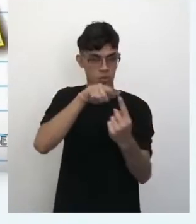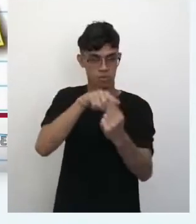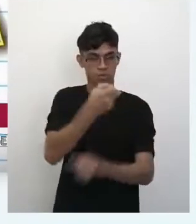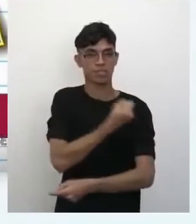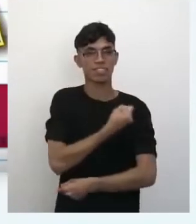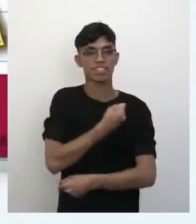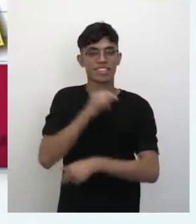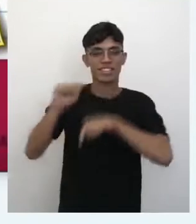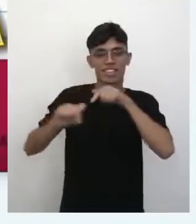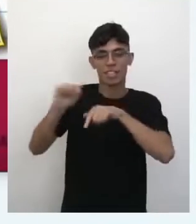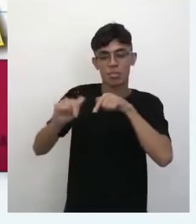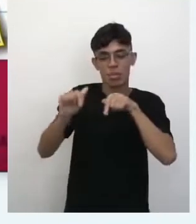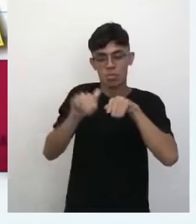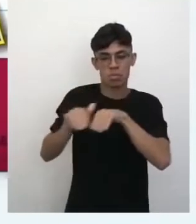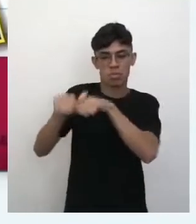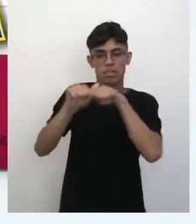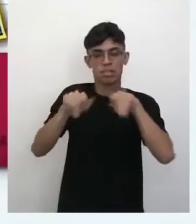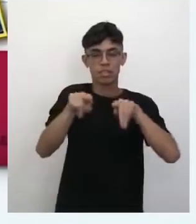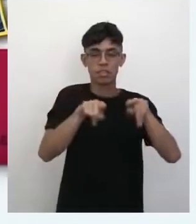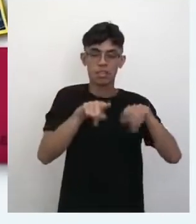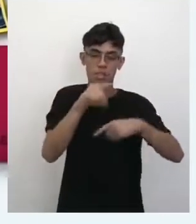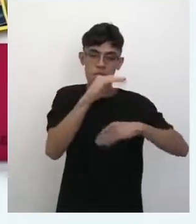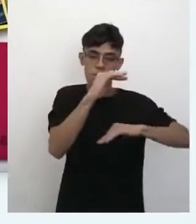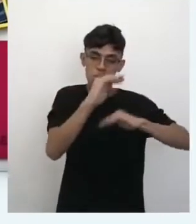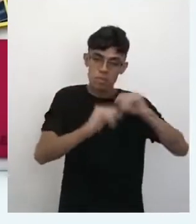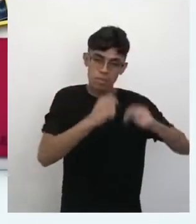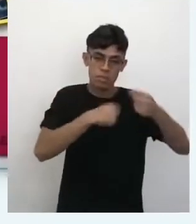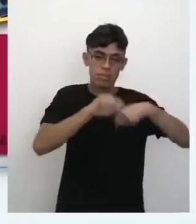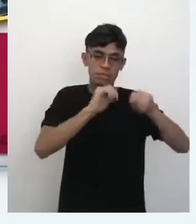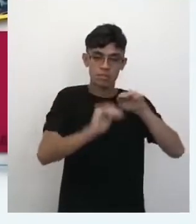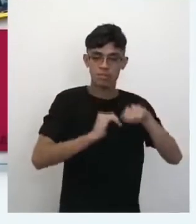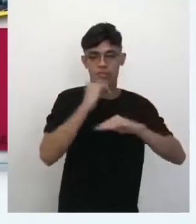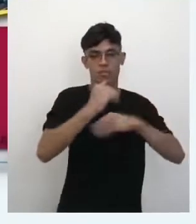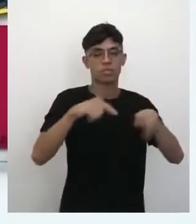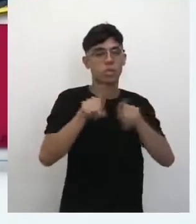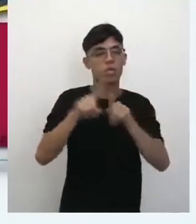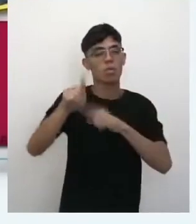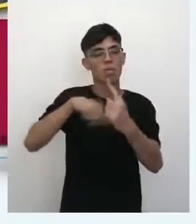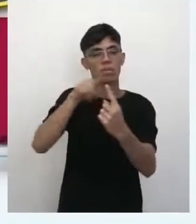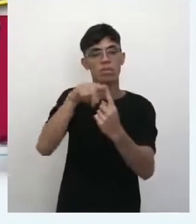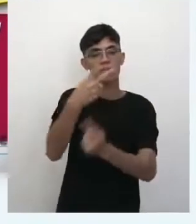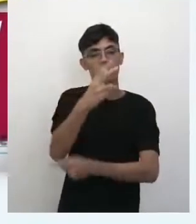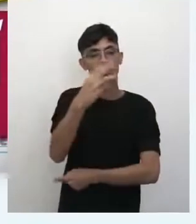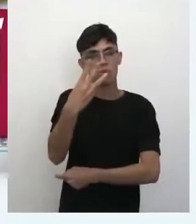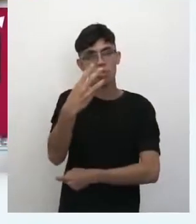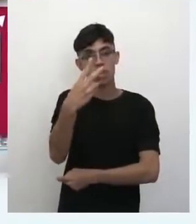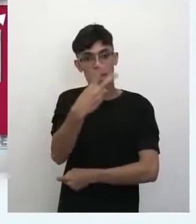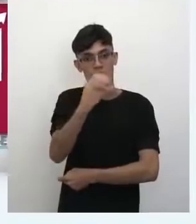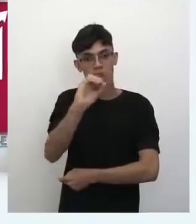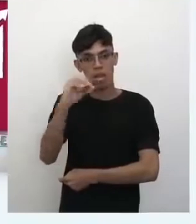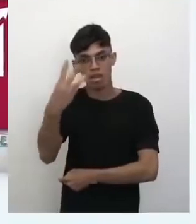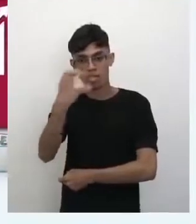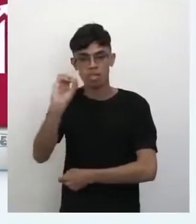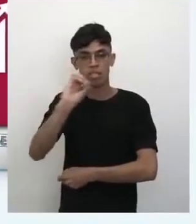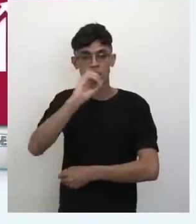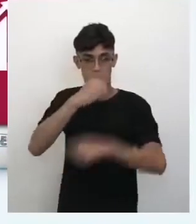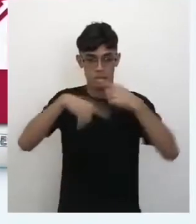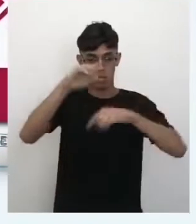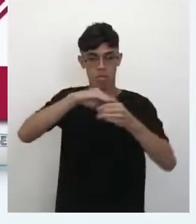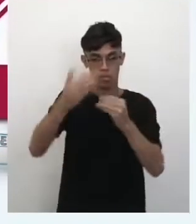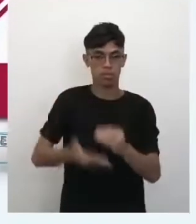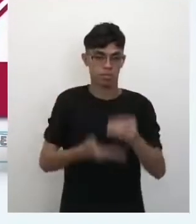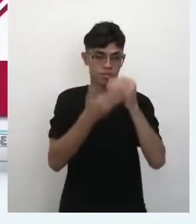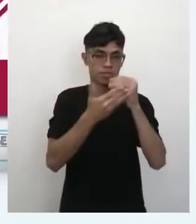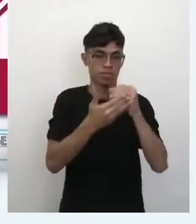Trabalho Decente e Crescimento Econômico. O objetivo é, até 2030, promover o crescimento econômico sustentado, inclusivo e